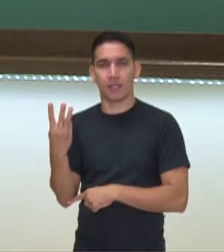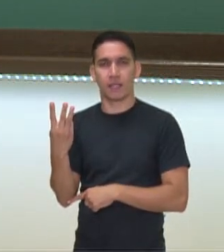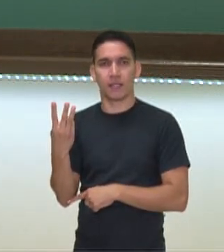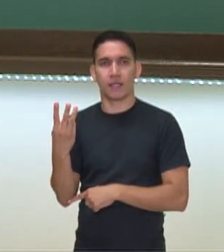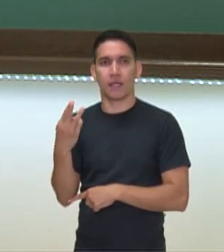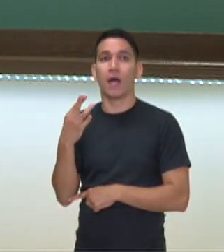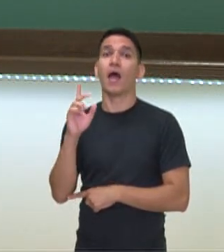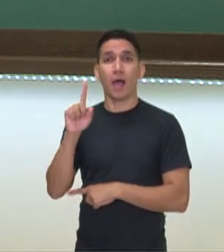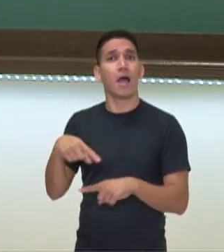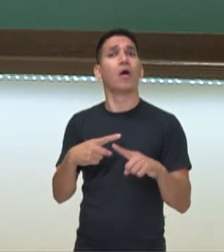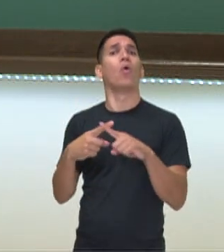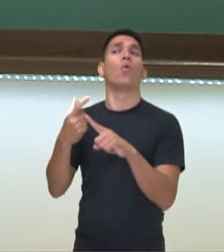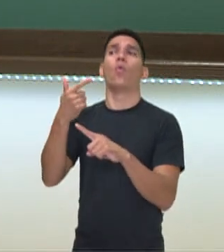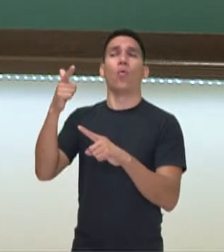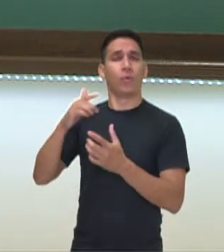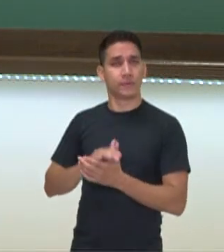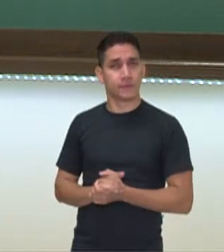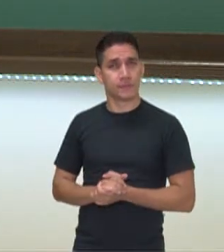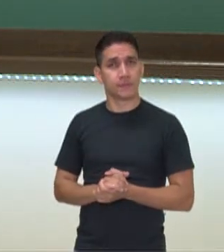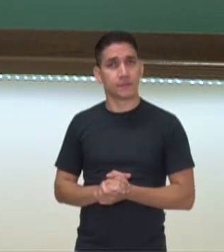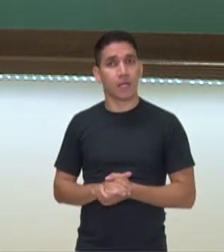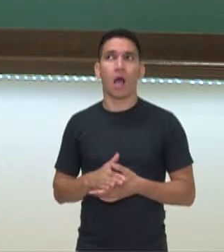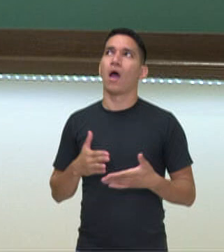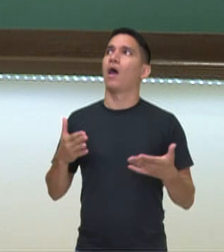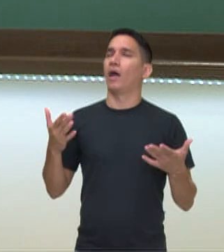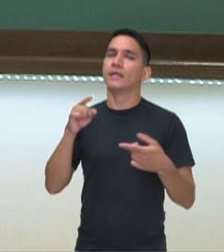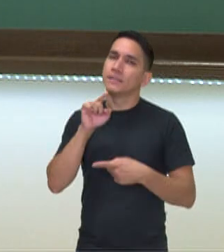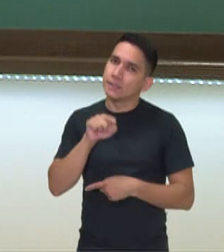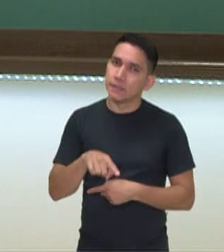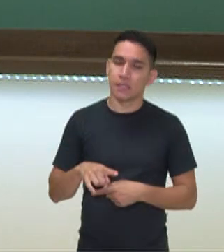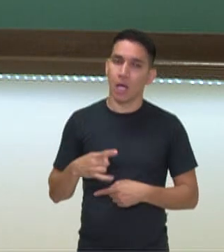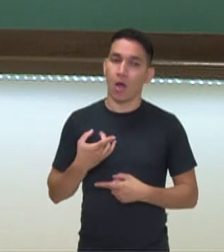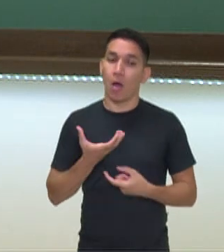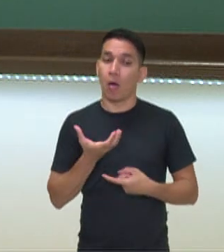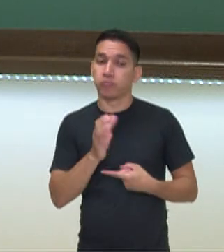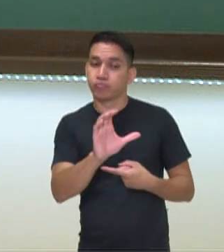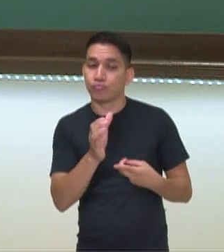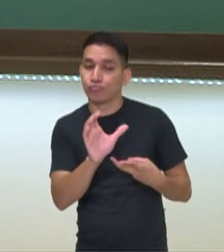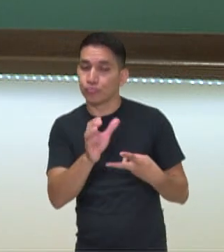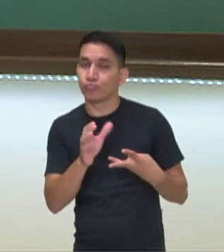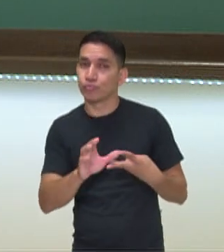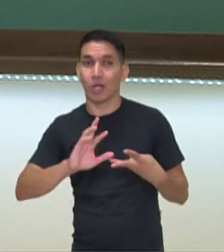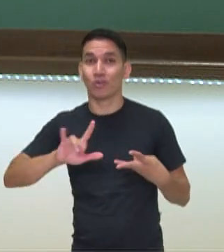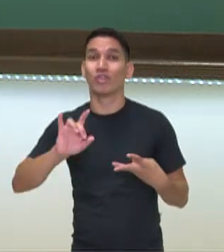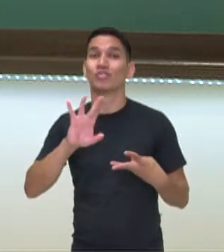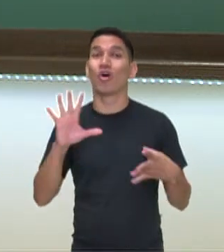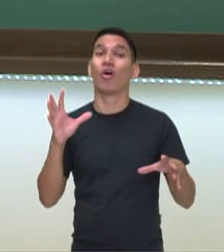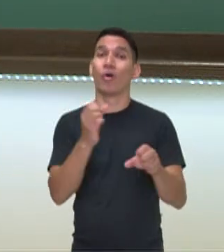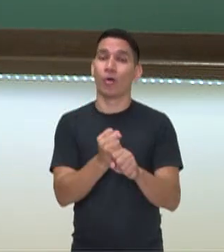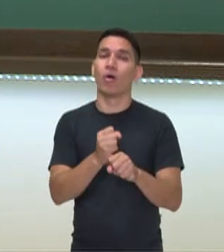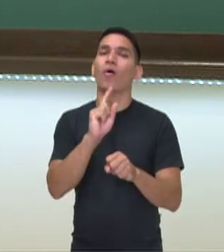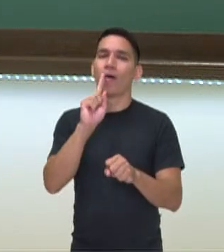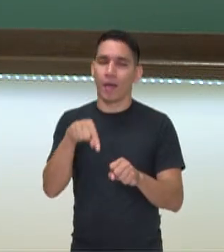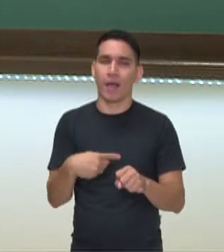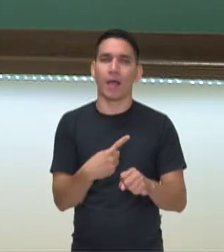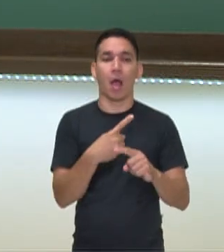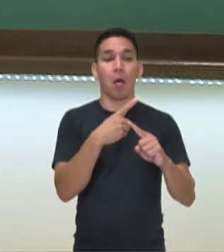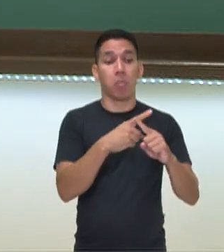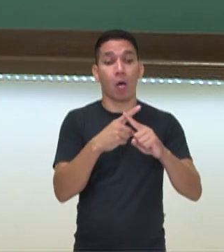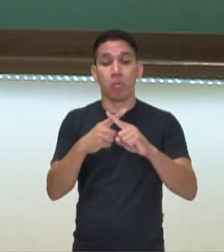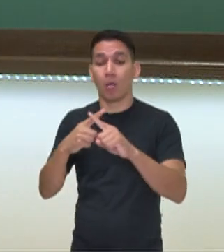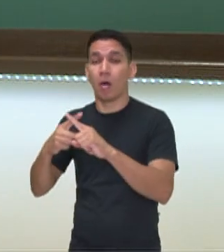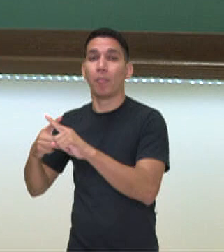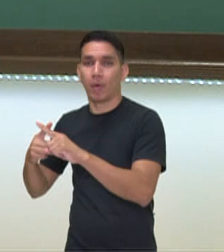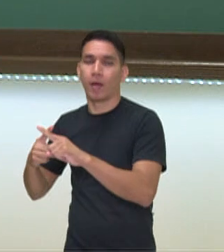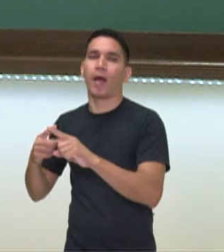6 vezes 3 não é outra multiplicação? Ah, então esses gastos, eu não ponho só o valor, eu vou pôr a multiplicação equivalente